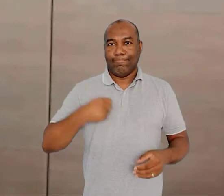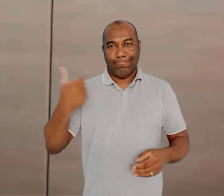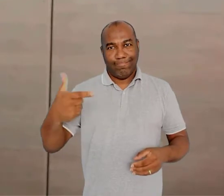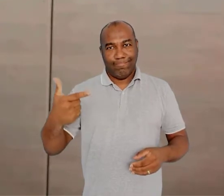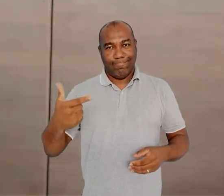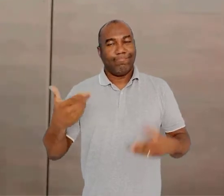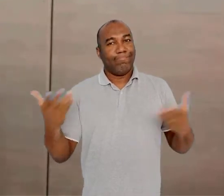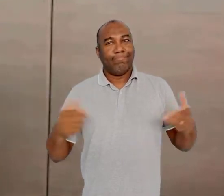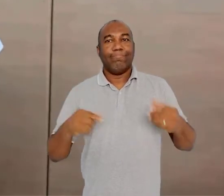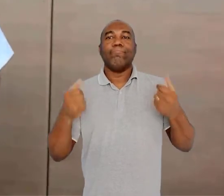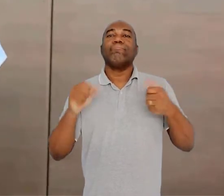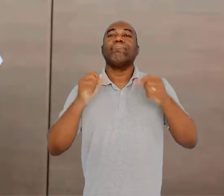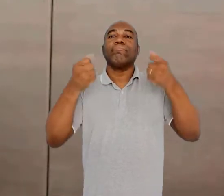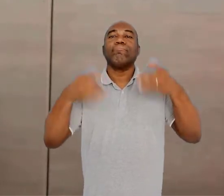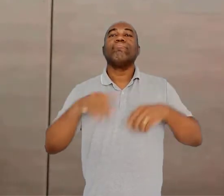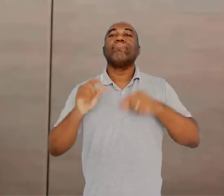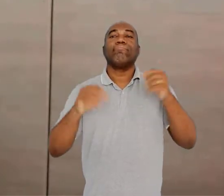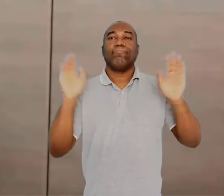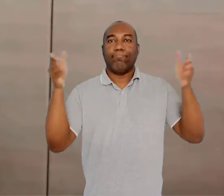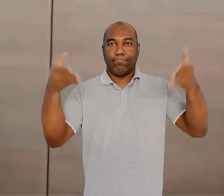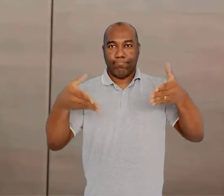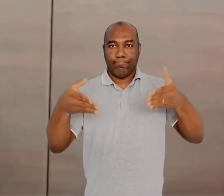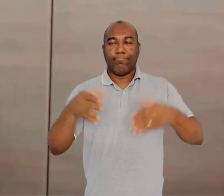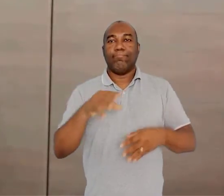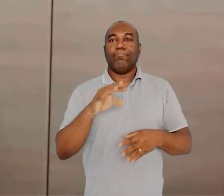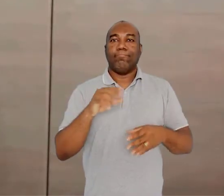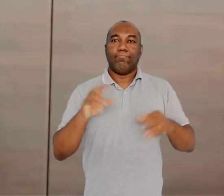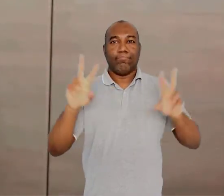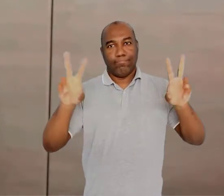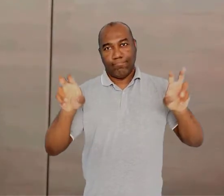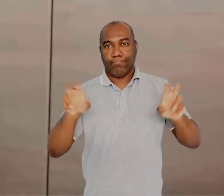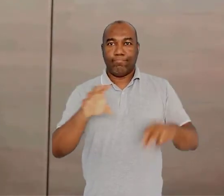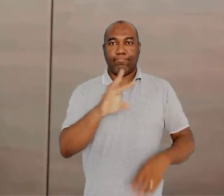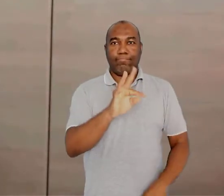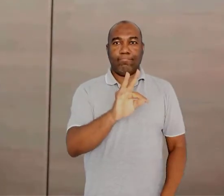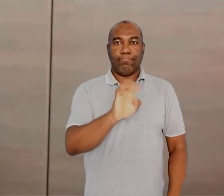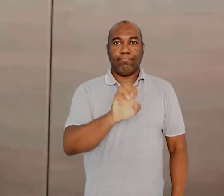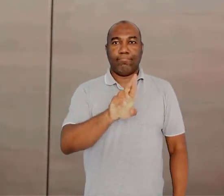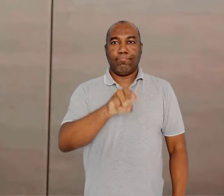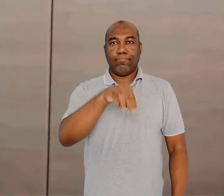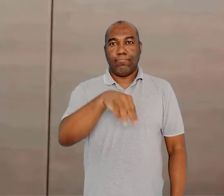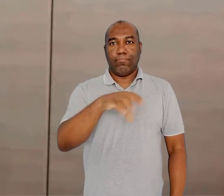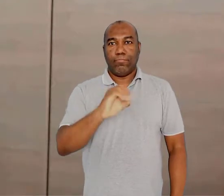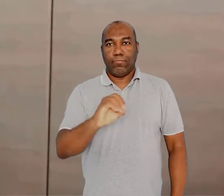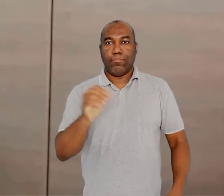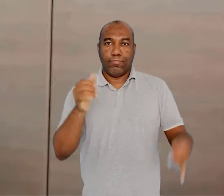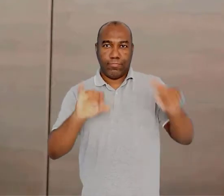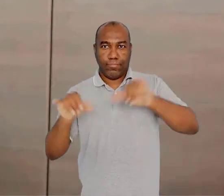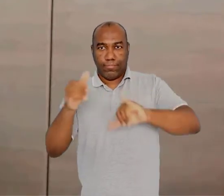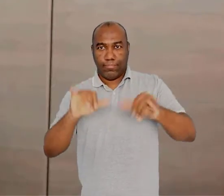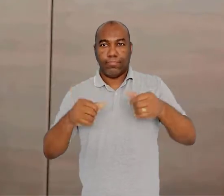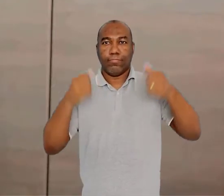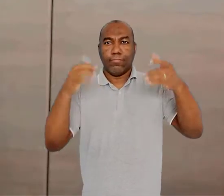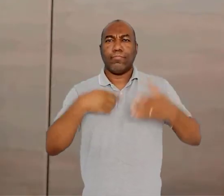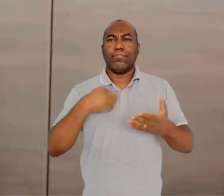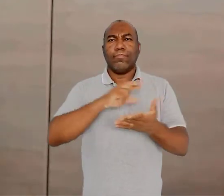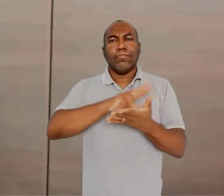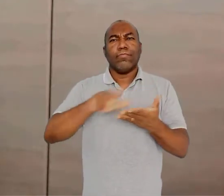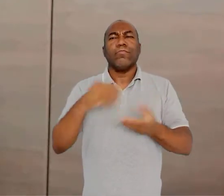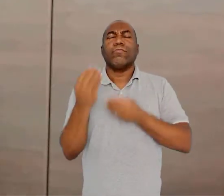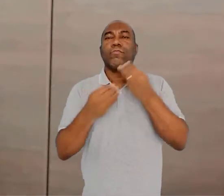termoquímica. Tudo bem? Vocês sabem que nessa aula nós vamos começar a realizar os cálculos da lei de Hess, fazer as